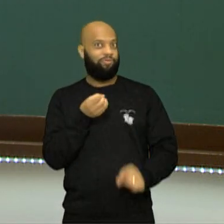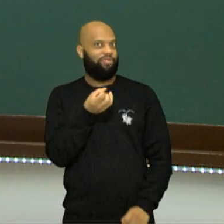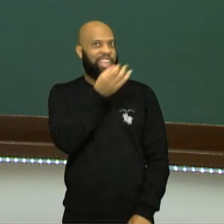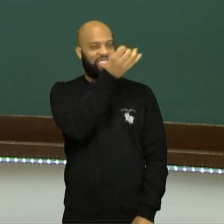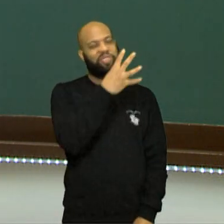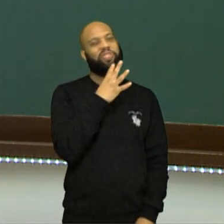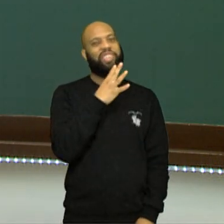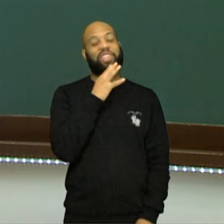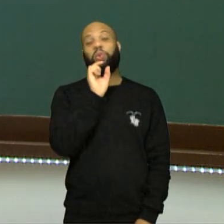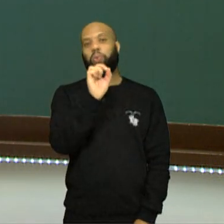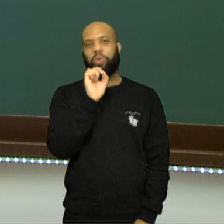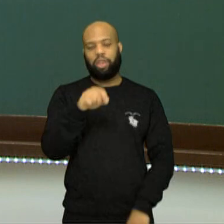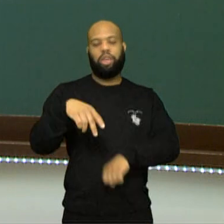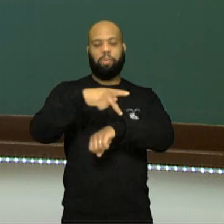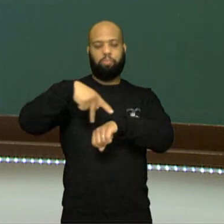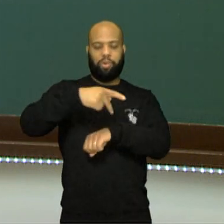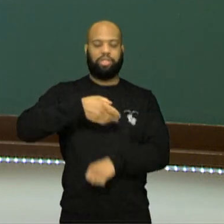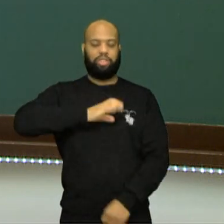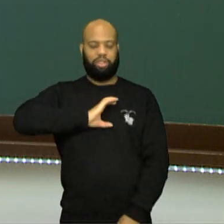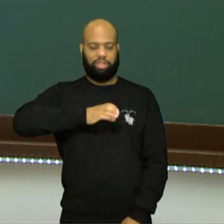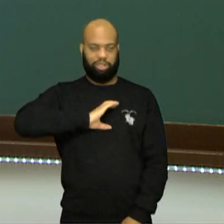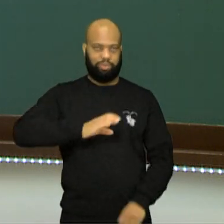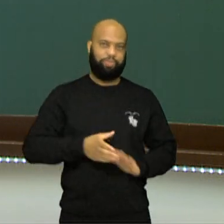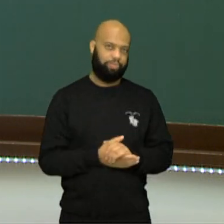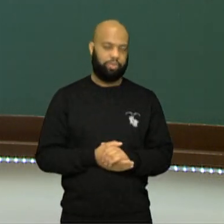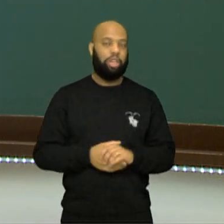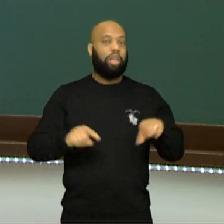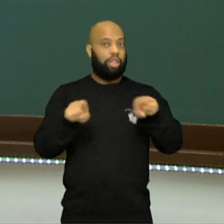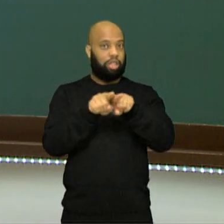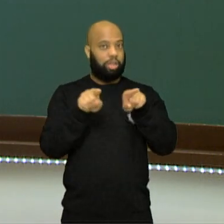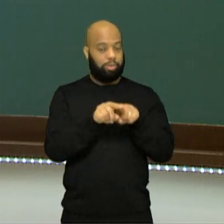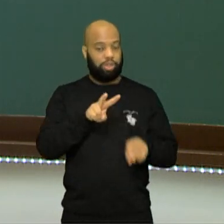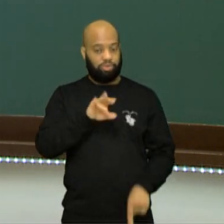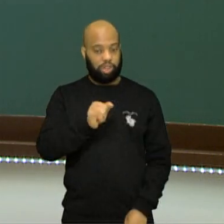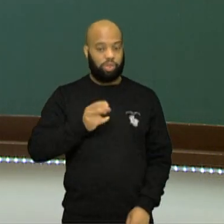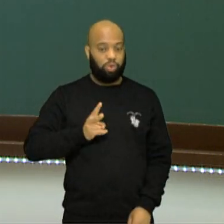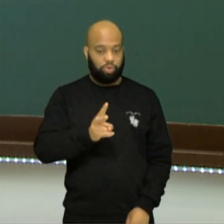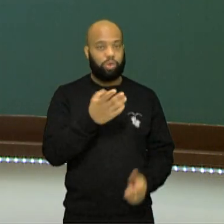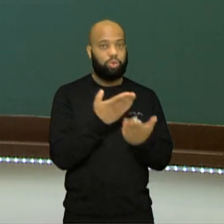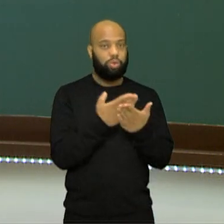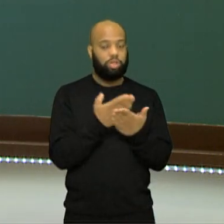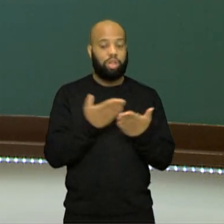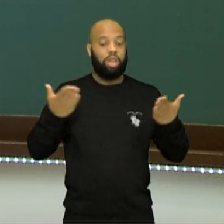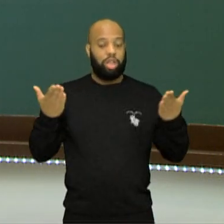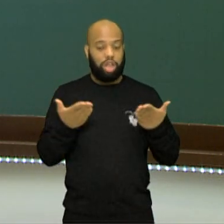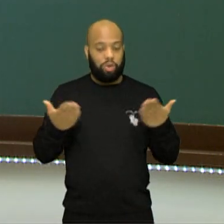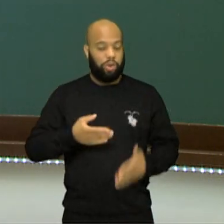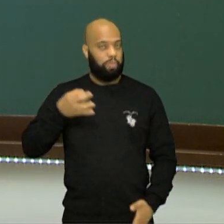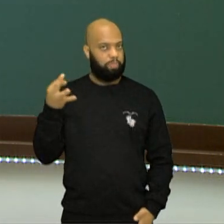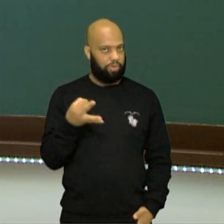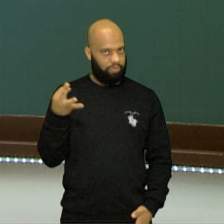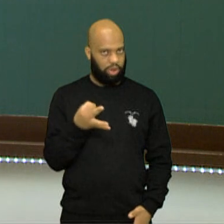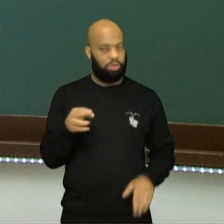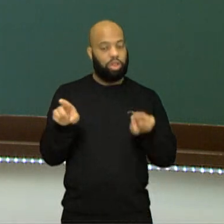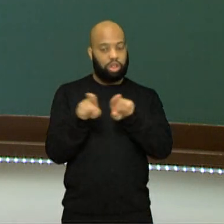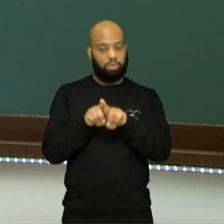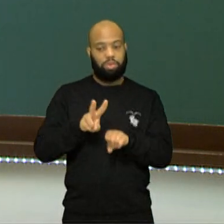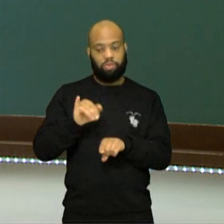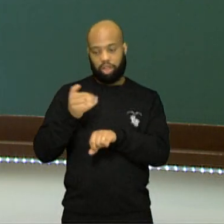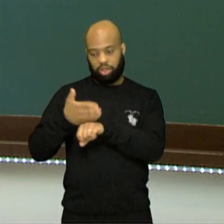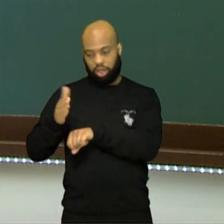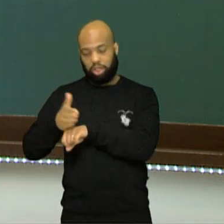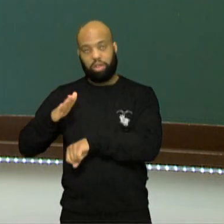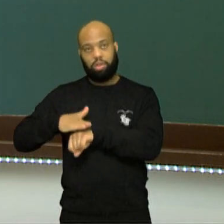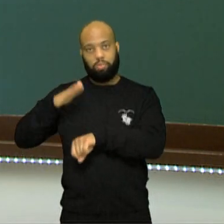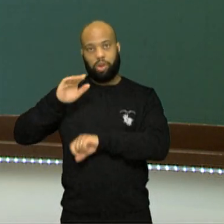Canadá e vamos continuar também falando sobre o presente perfeito e praticar um pouco mais o